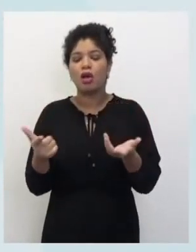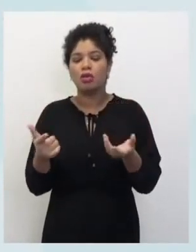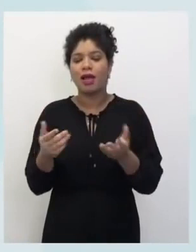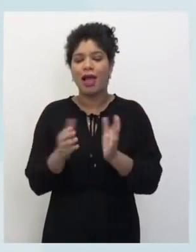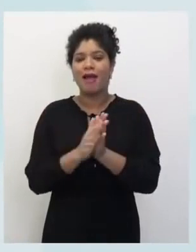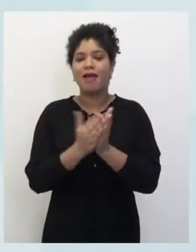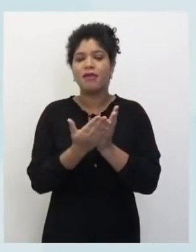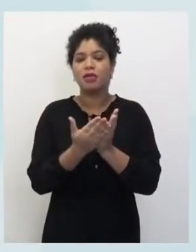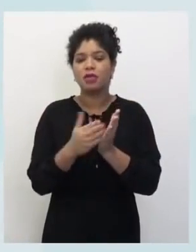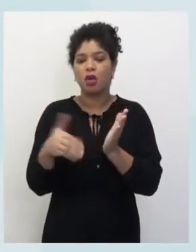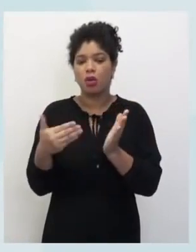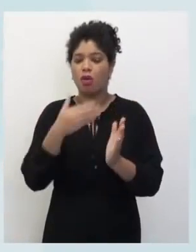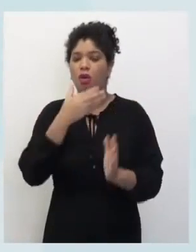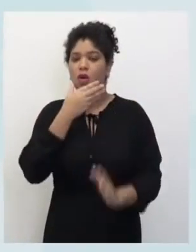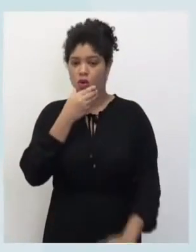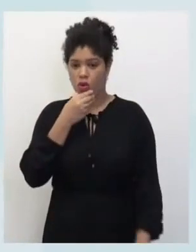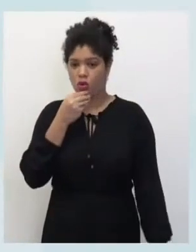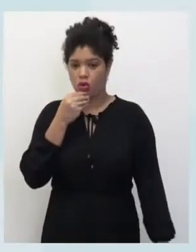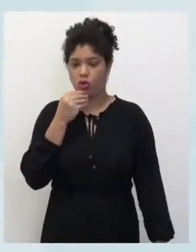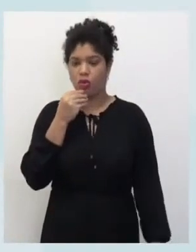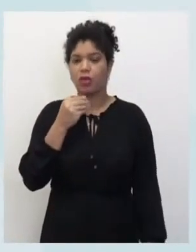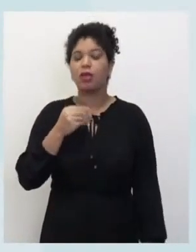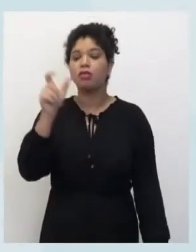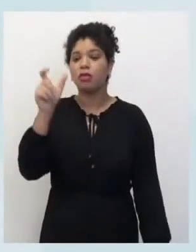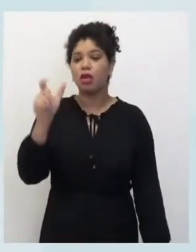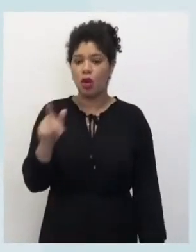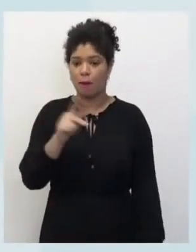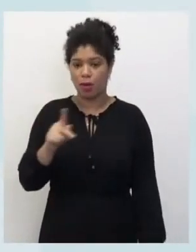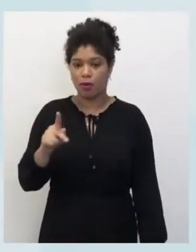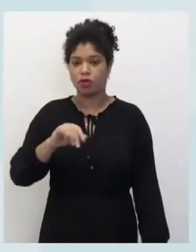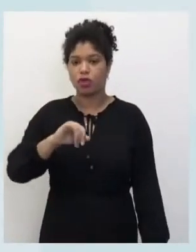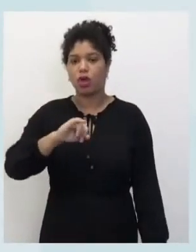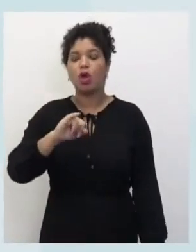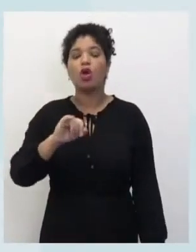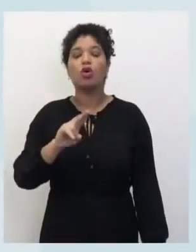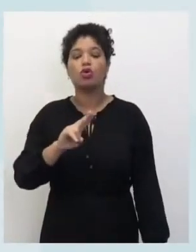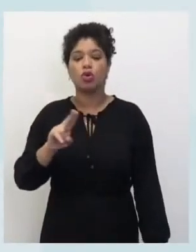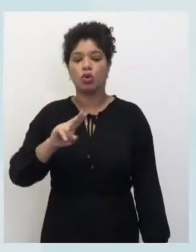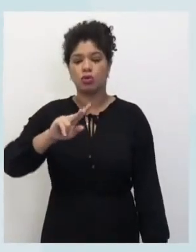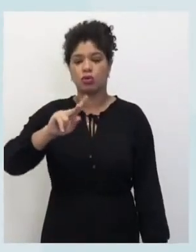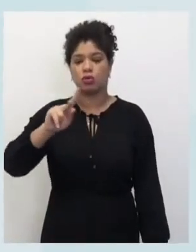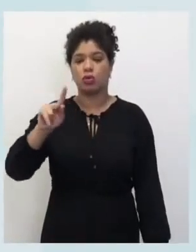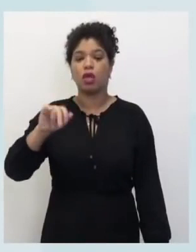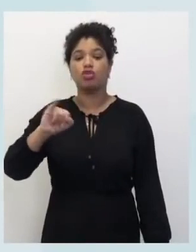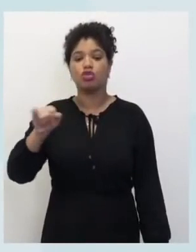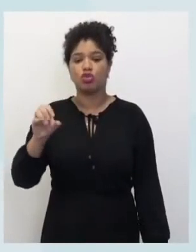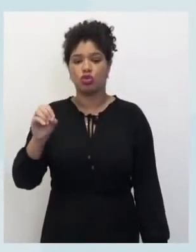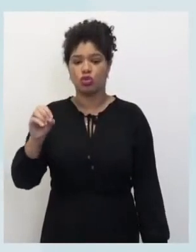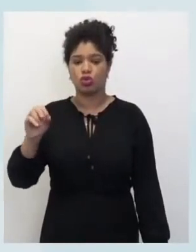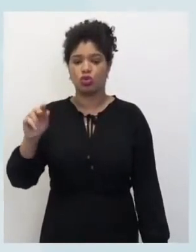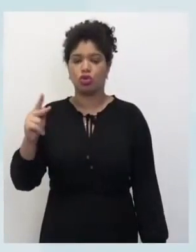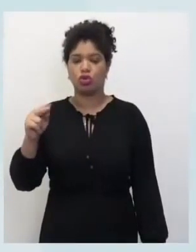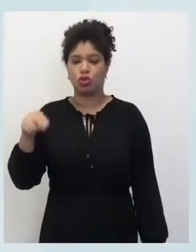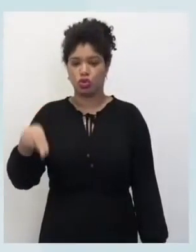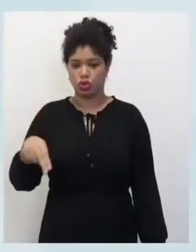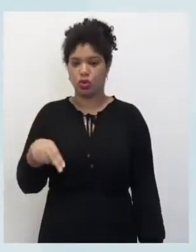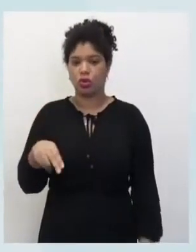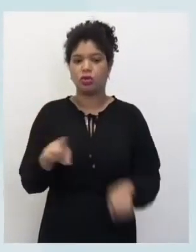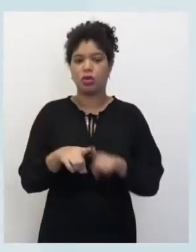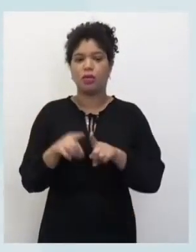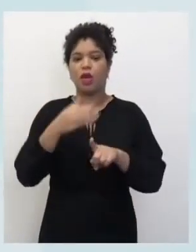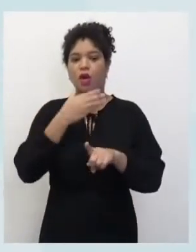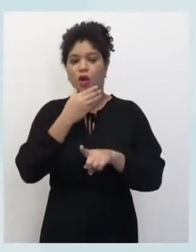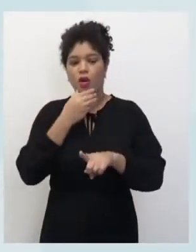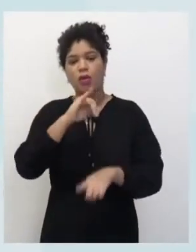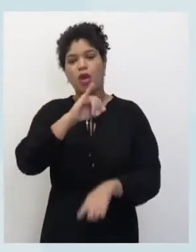ele é do jornalista John, foi entrevistado então o professor John Lewis, como mencionei para vocês. Tem o José Arthur e o